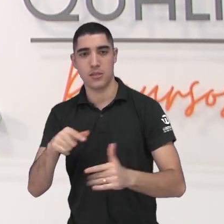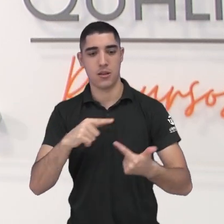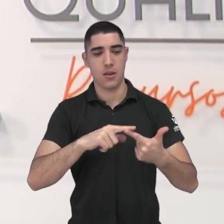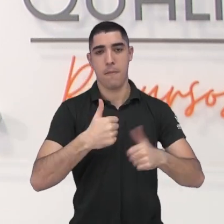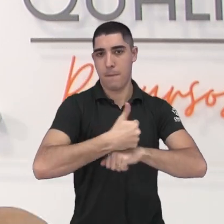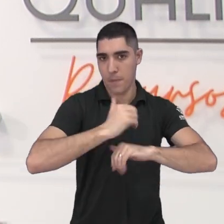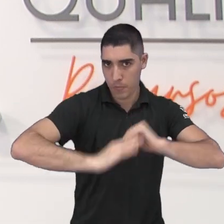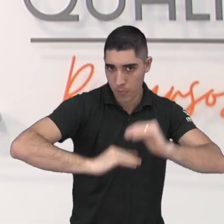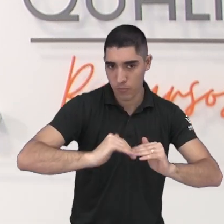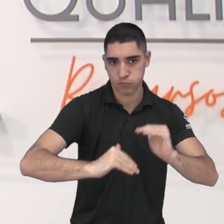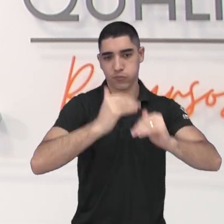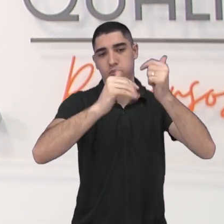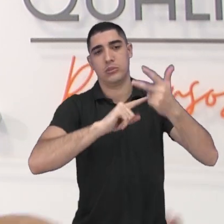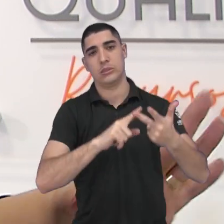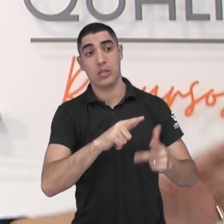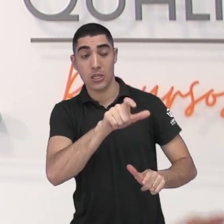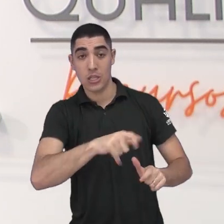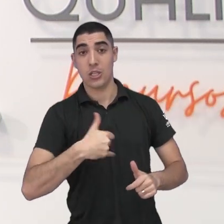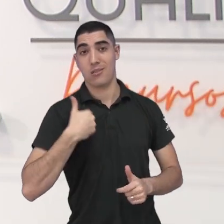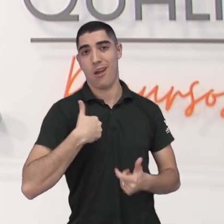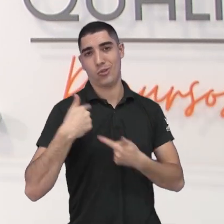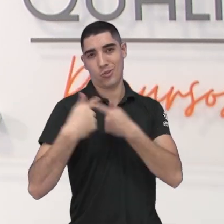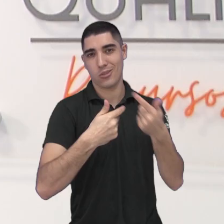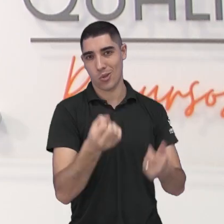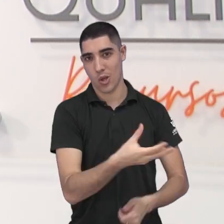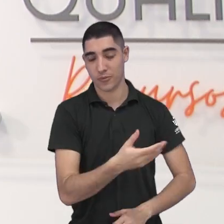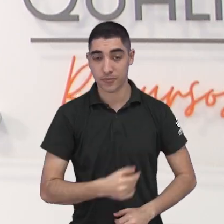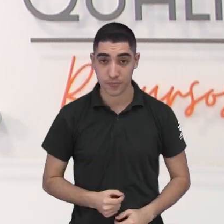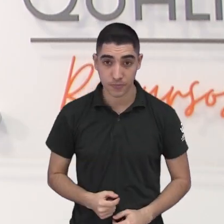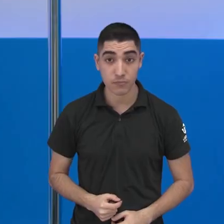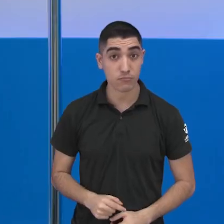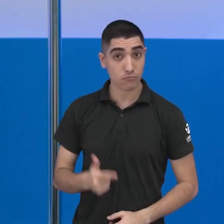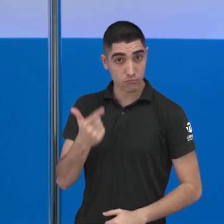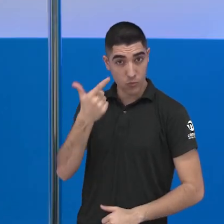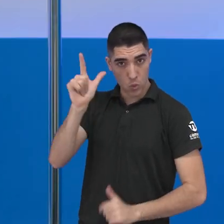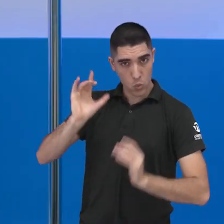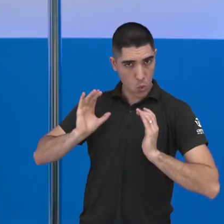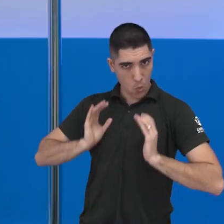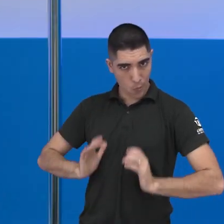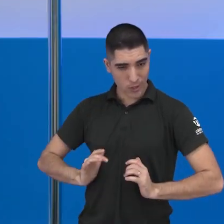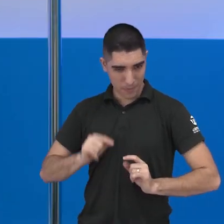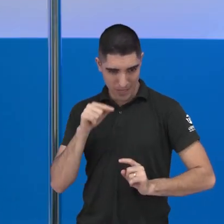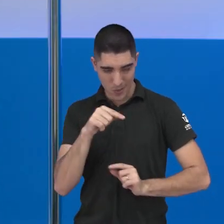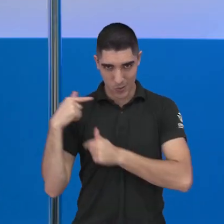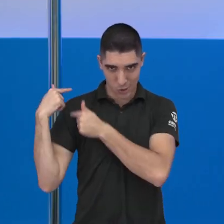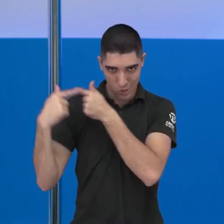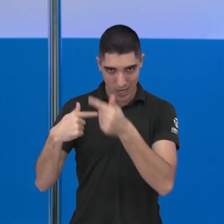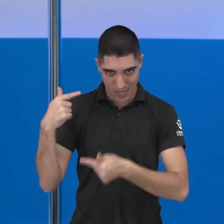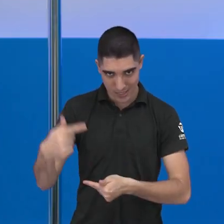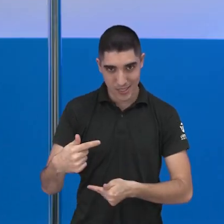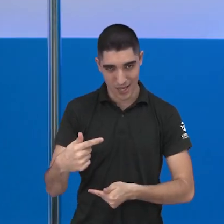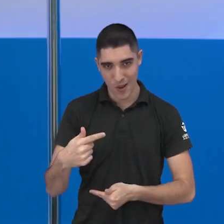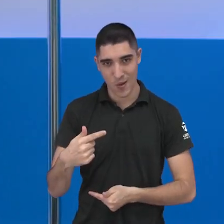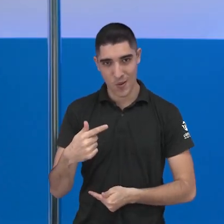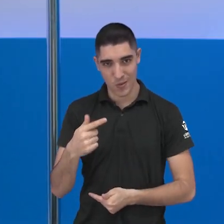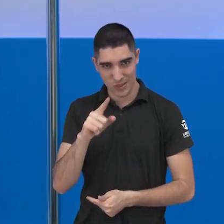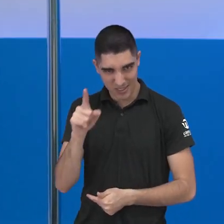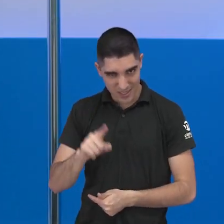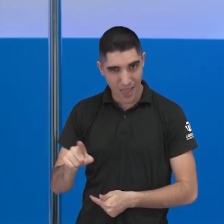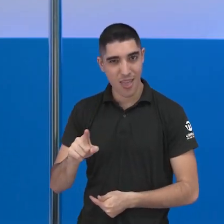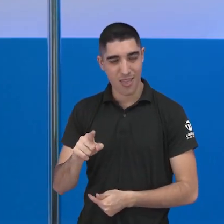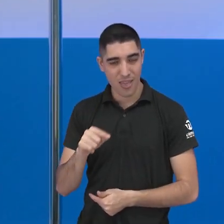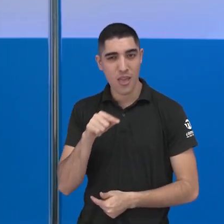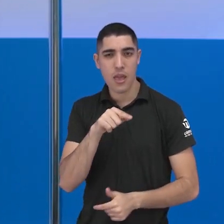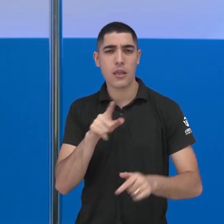corporativo, carreira, ambiente de trabalho versus a nova geração. E outro comportamento que é bem próprio dessa geração, ou